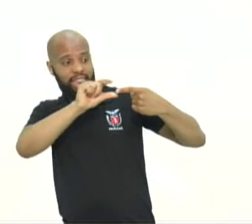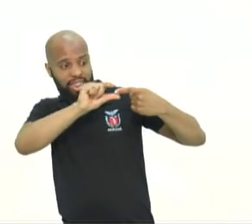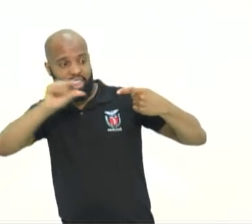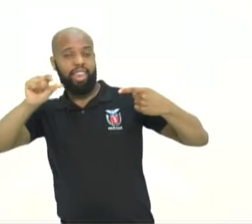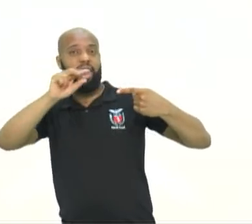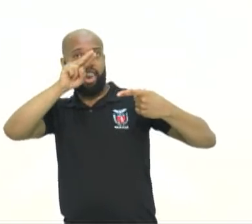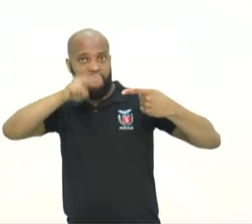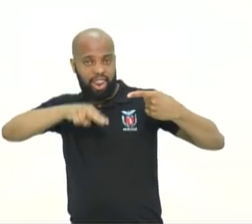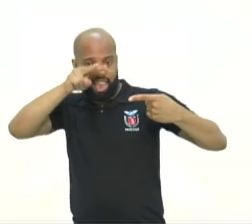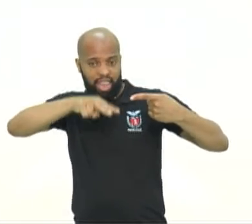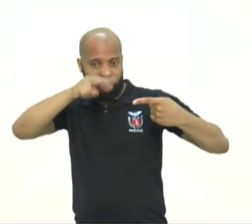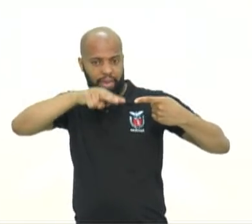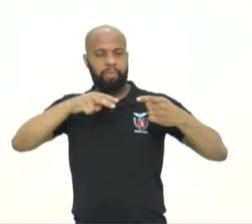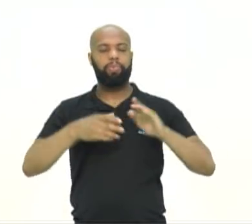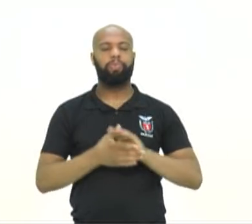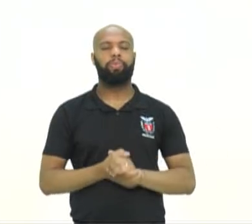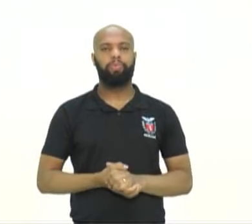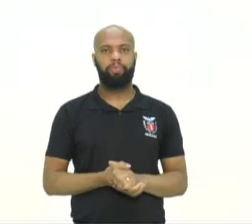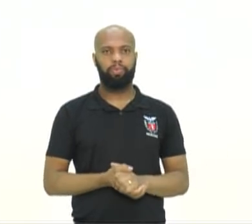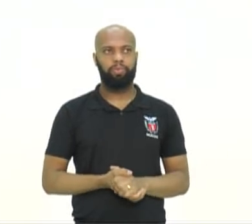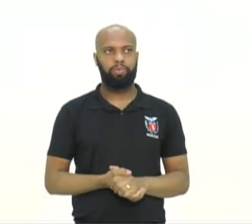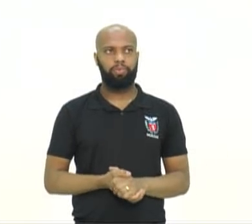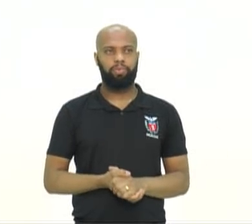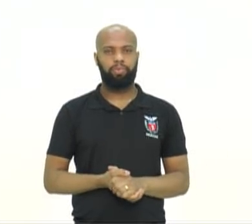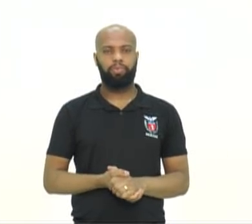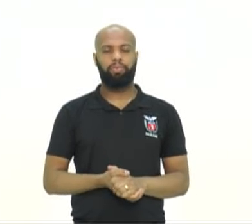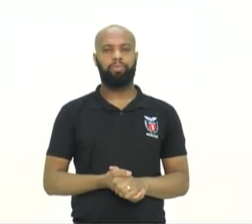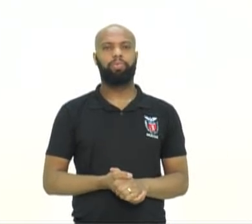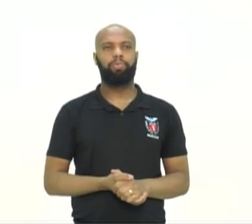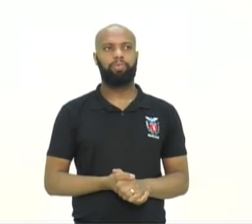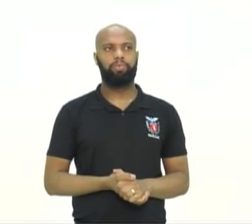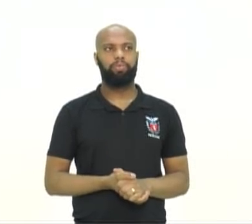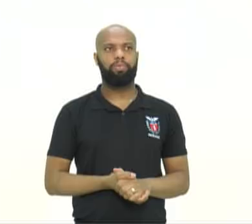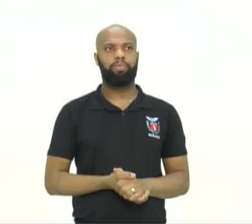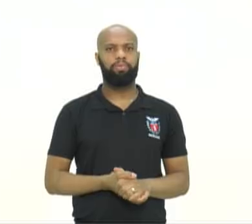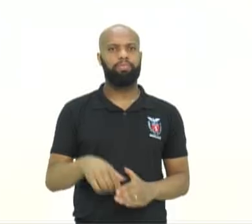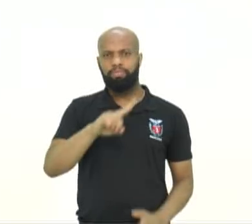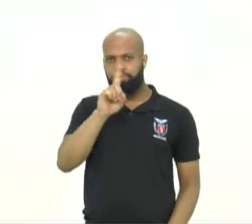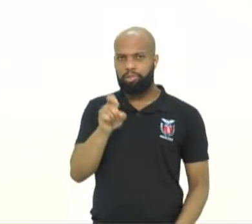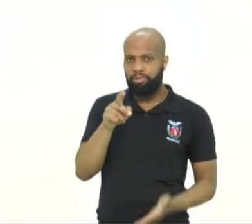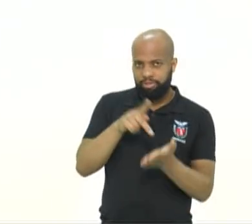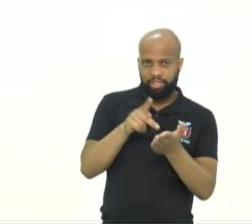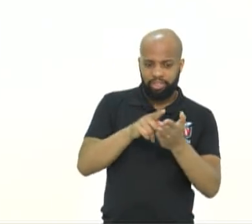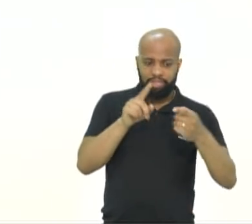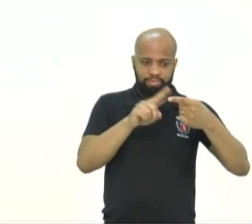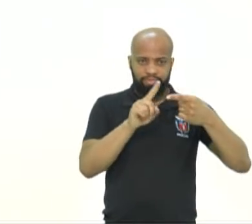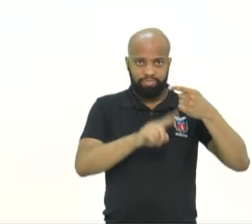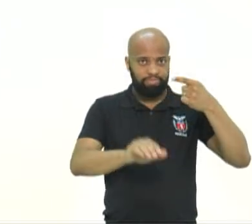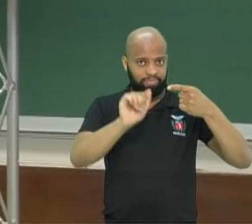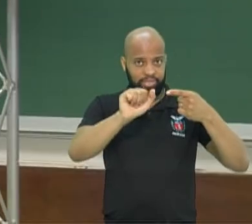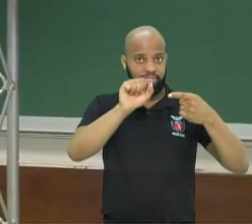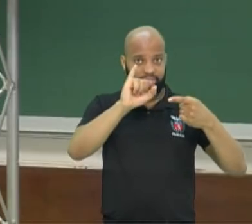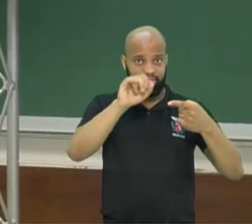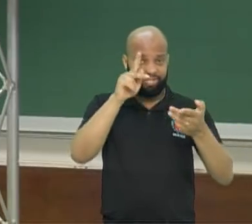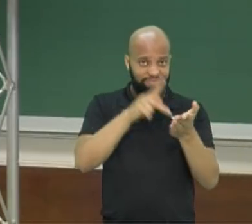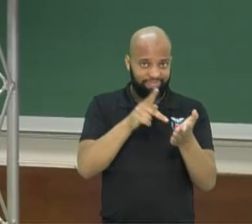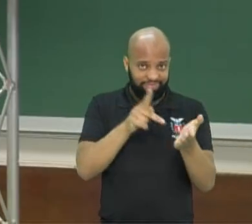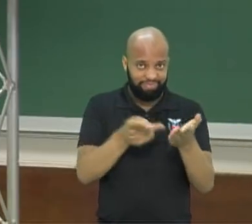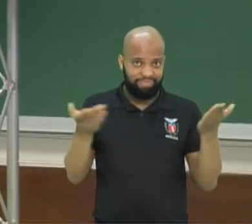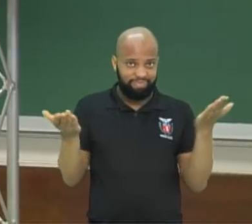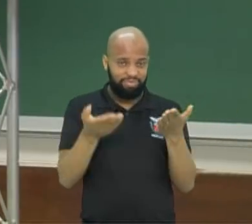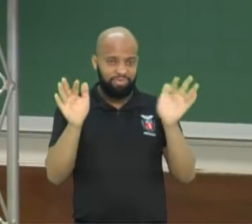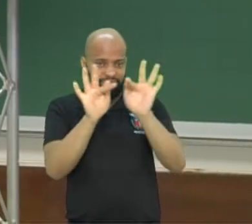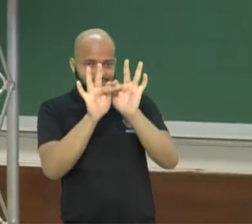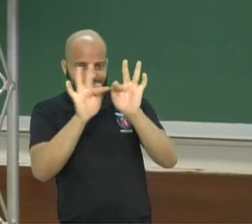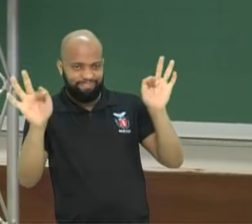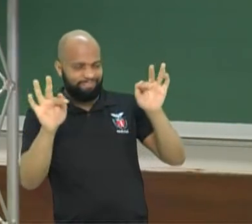her arms and right foot when she was a child. Será que isso é verdadeiro? Se é verdadeiro, se essa frase